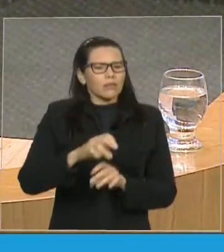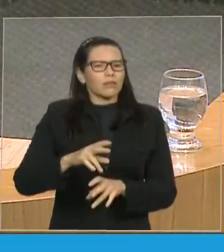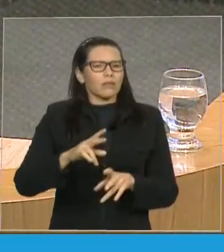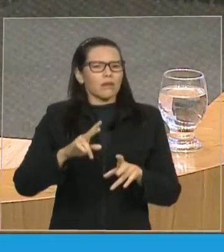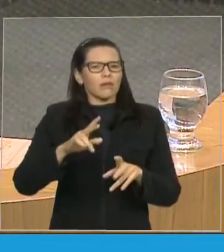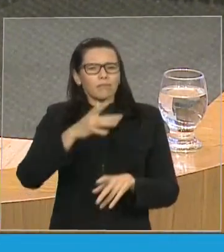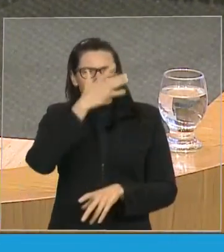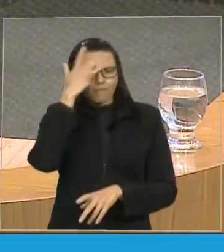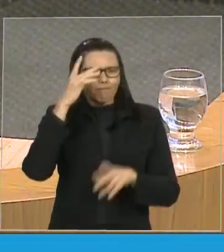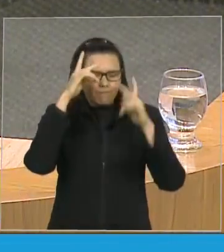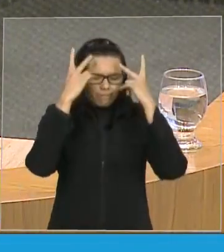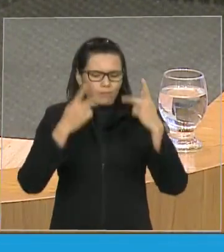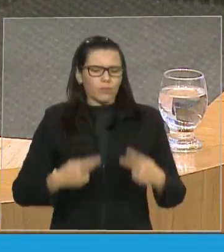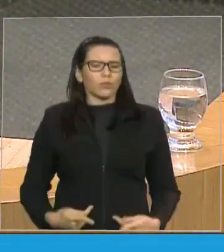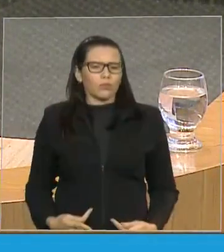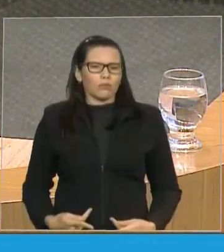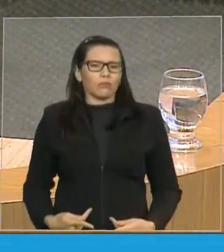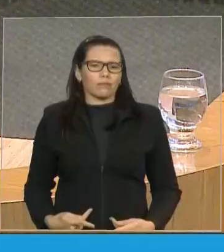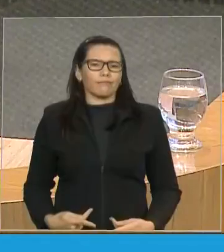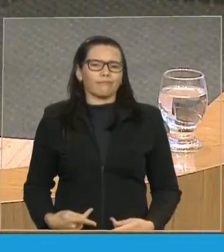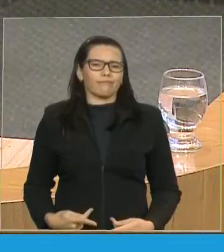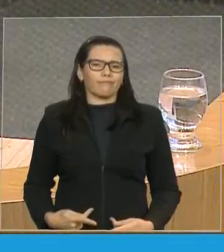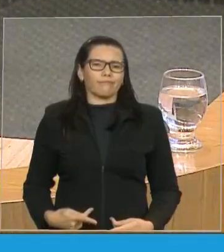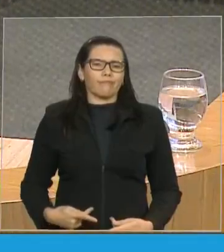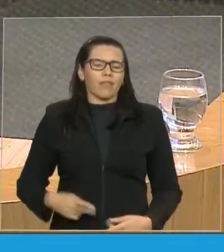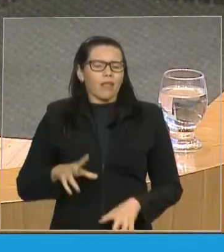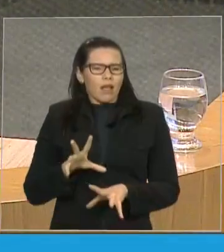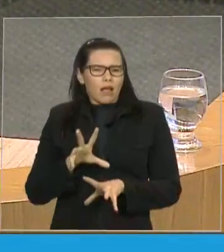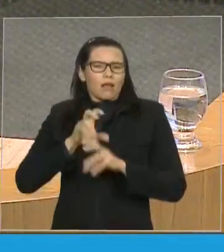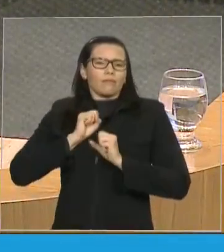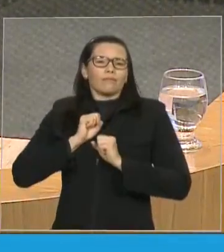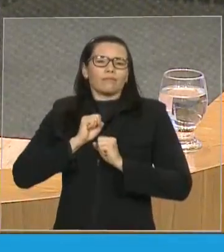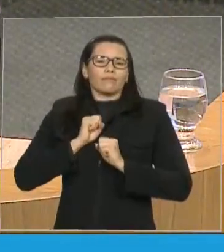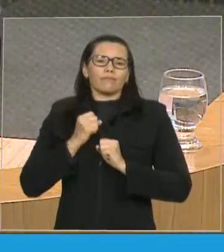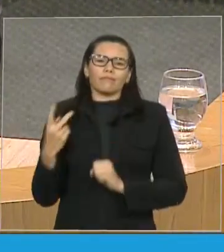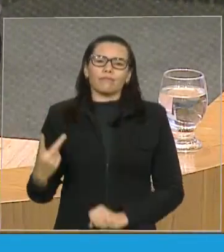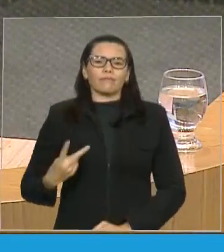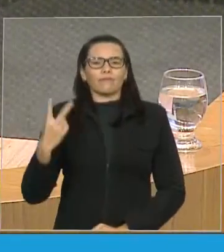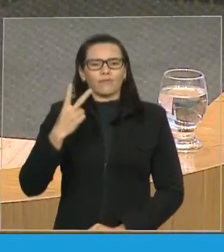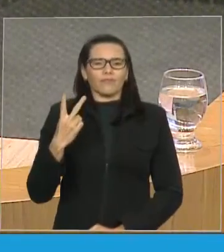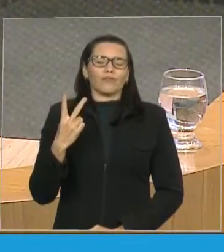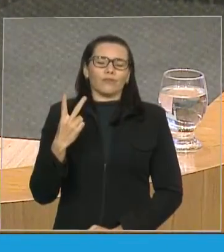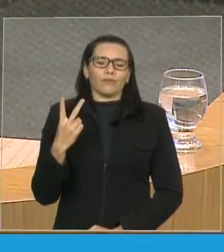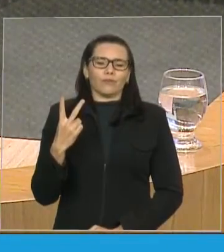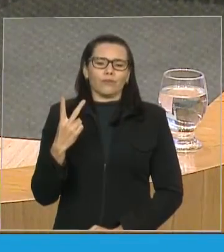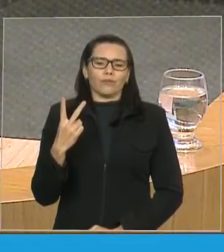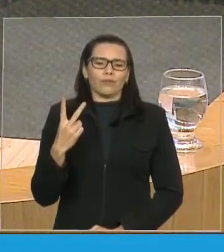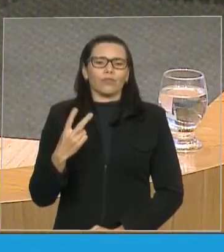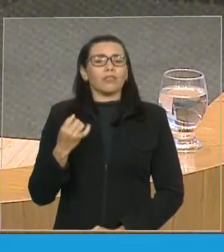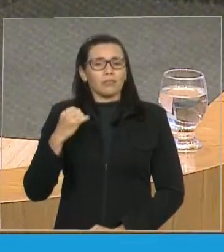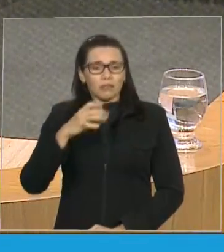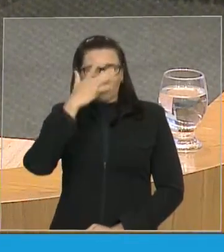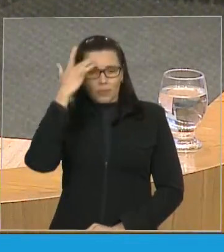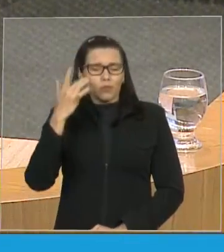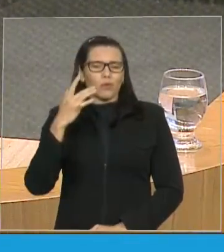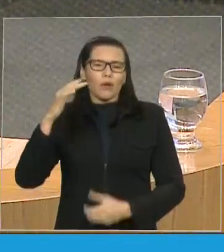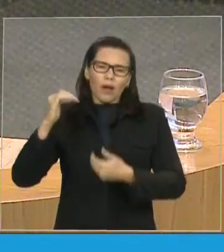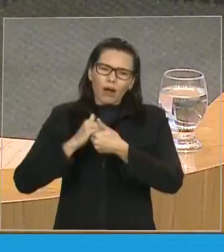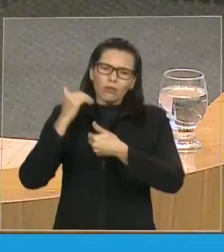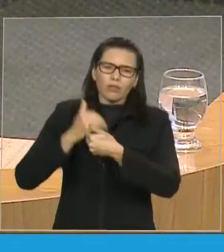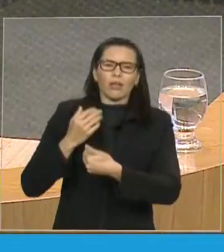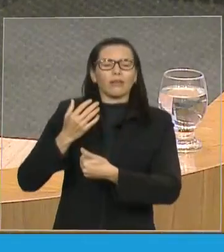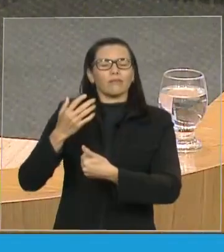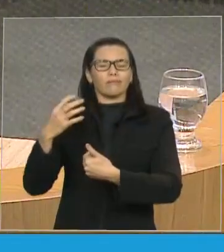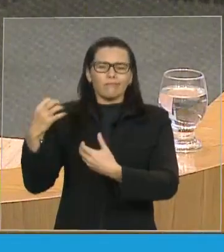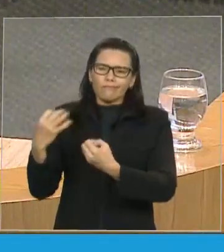formada de modo integral terá a não violência ou a virtude, né, do cultivo